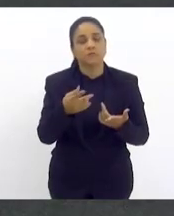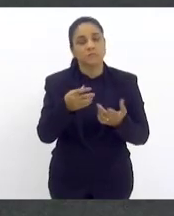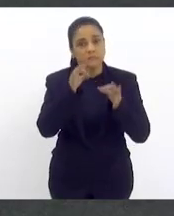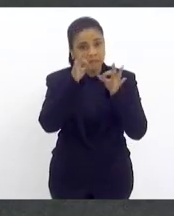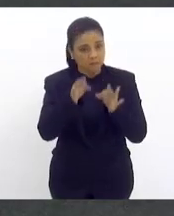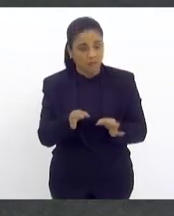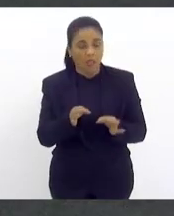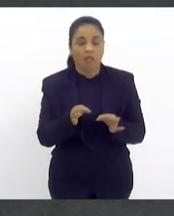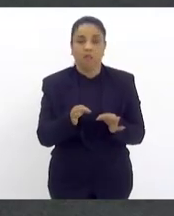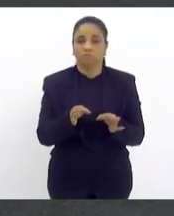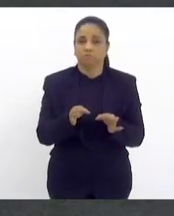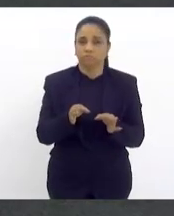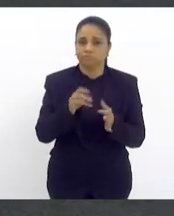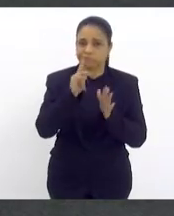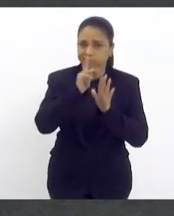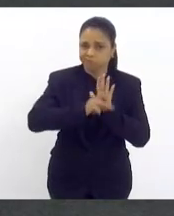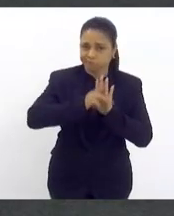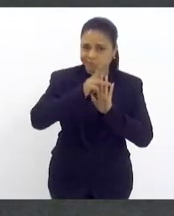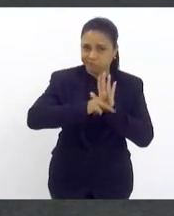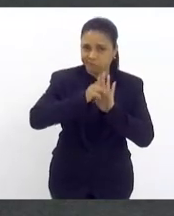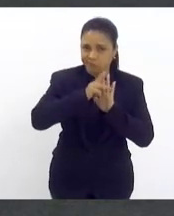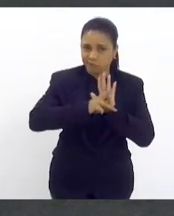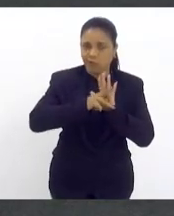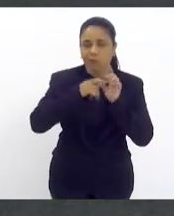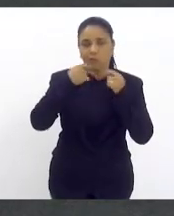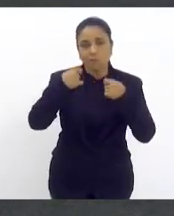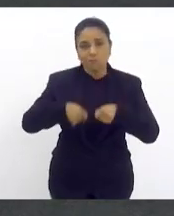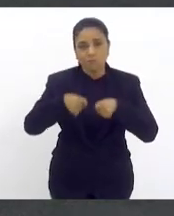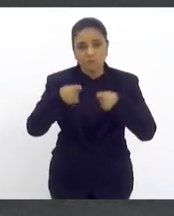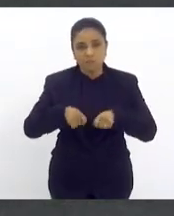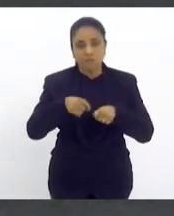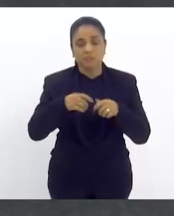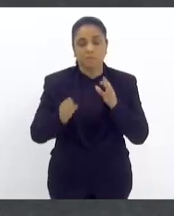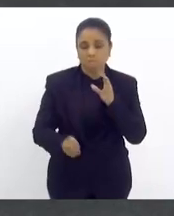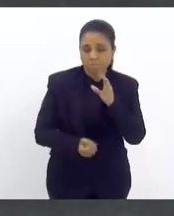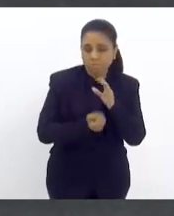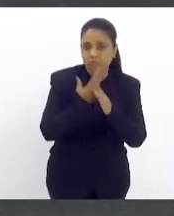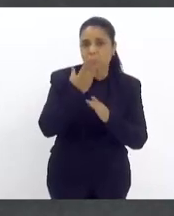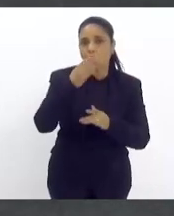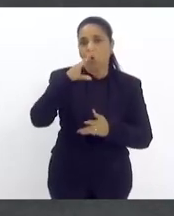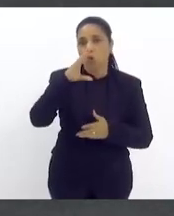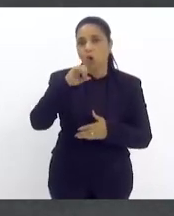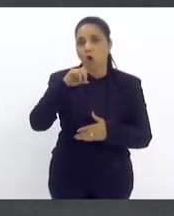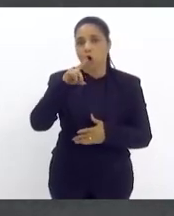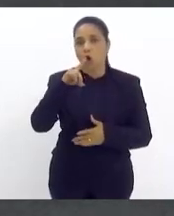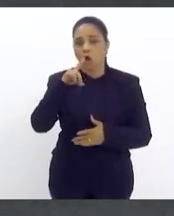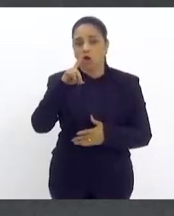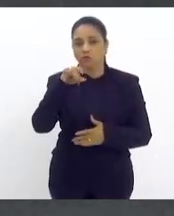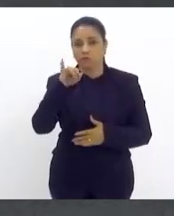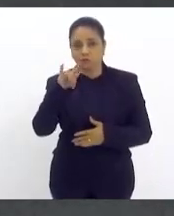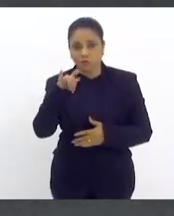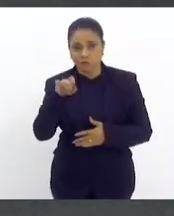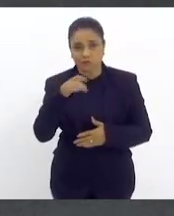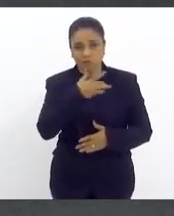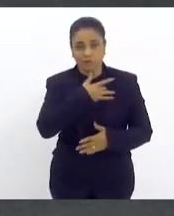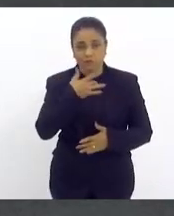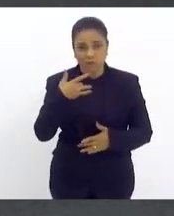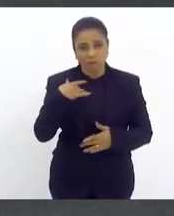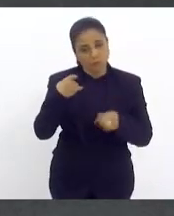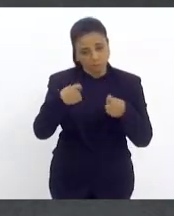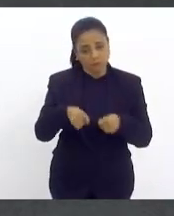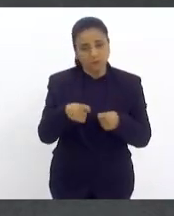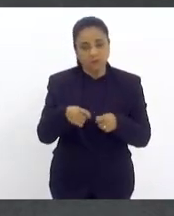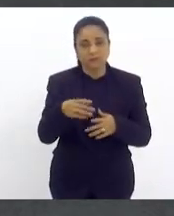muito pertinente a necessidade de criar um código de saúde agora eu faço uma